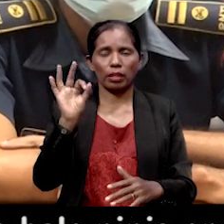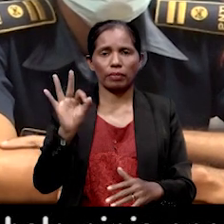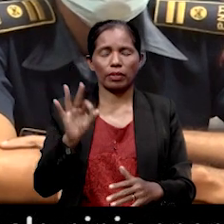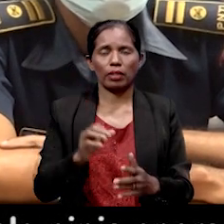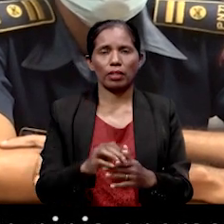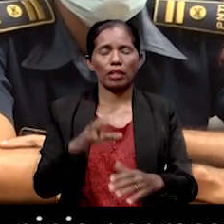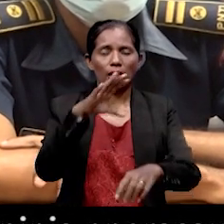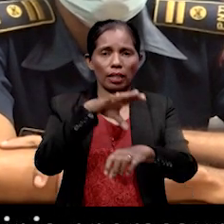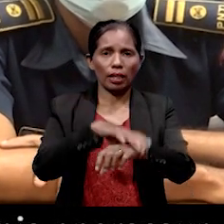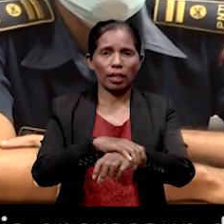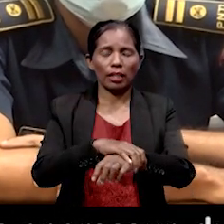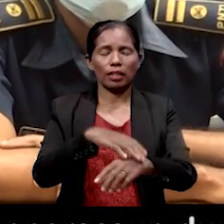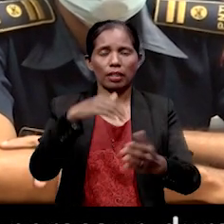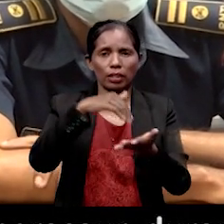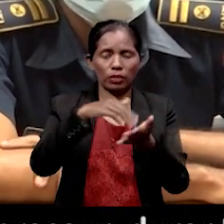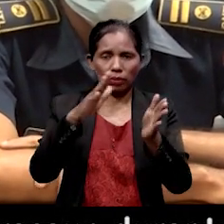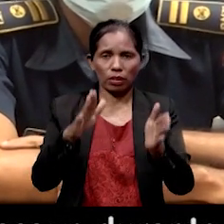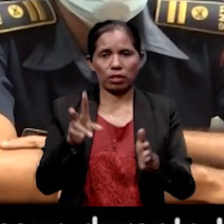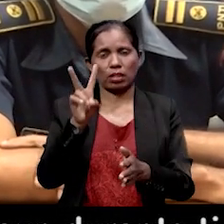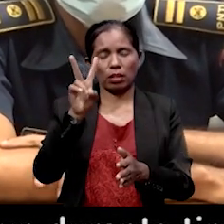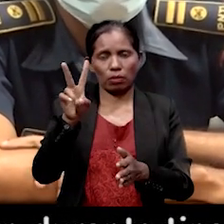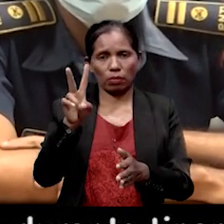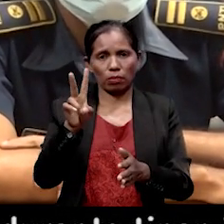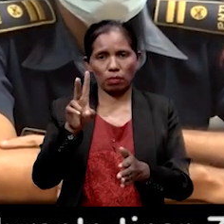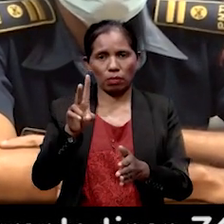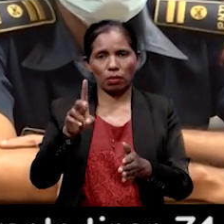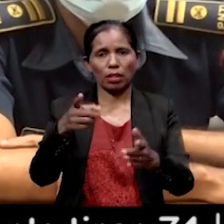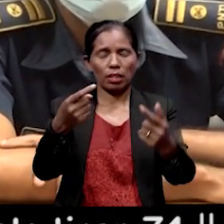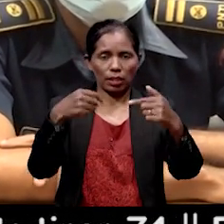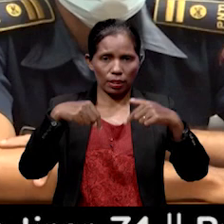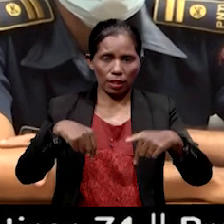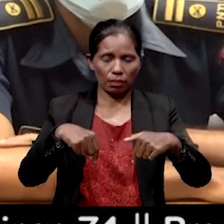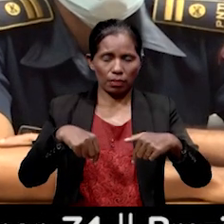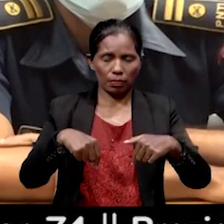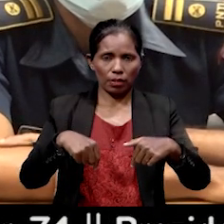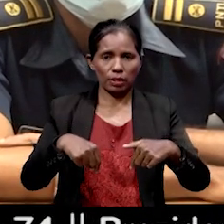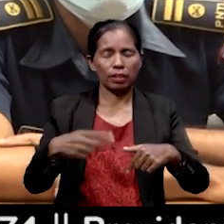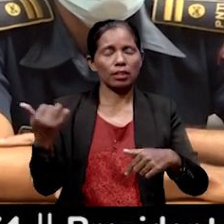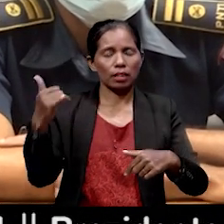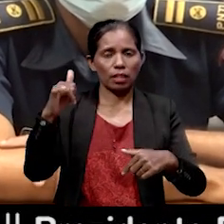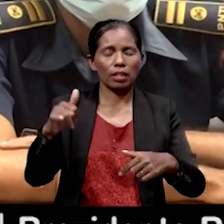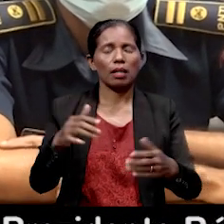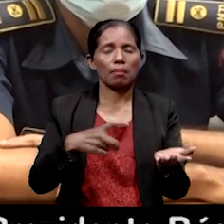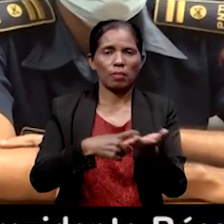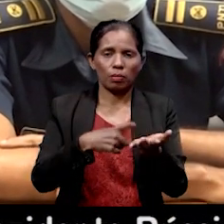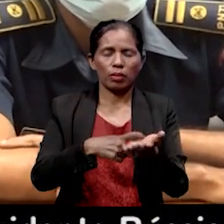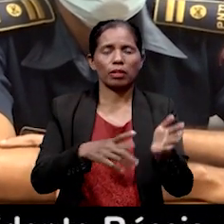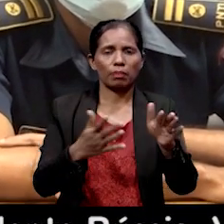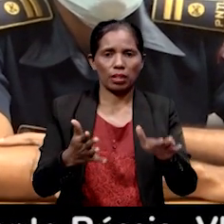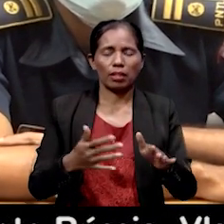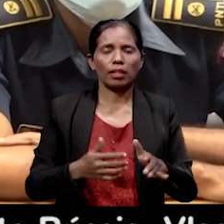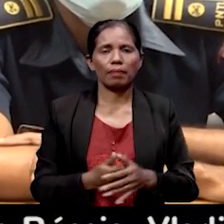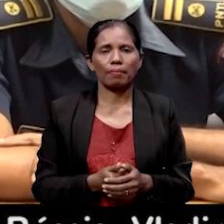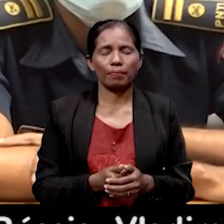captura estudante na rua, na mesma tama ilegal, também sendo passaporte mate, tama mai, e horas de rau,